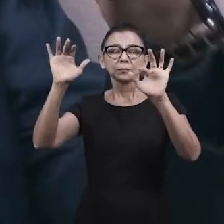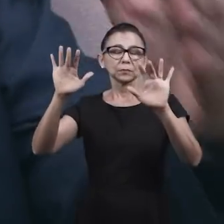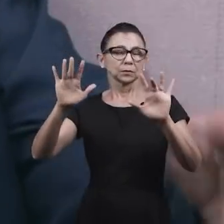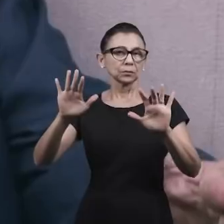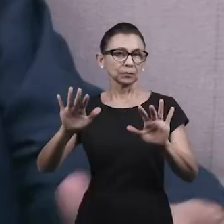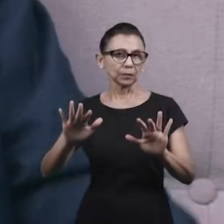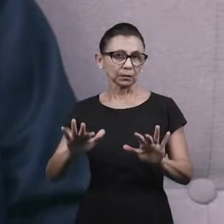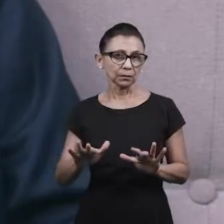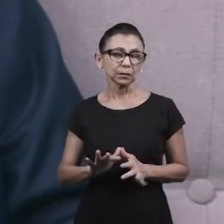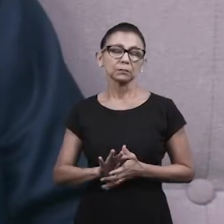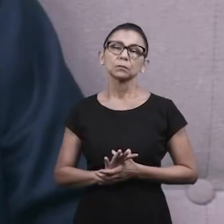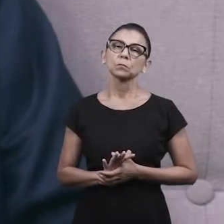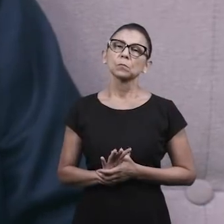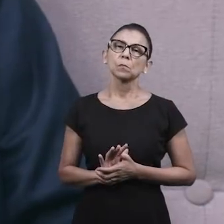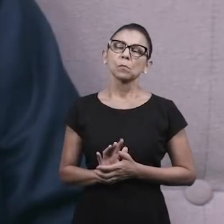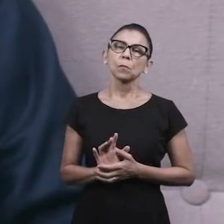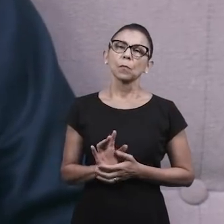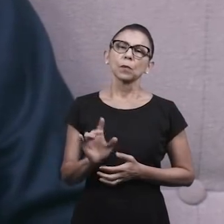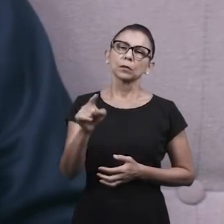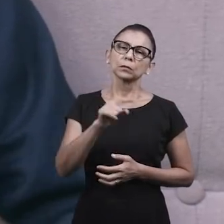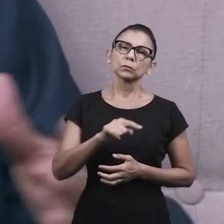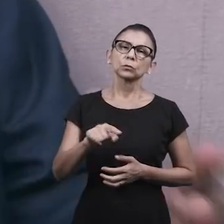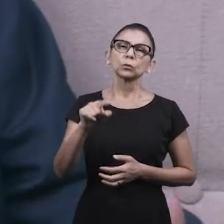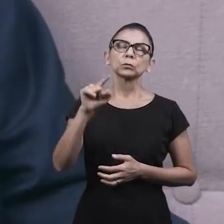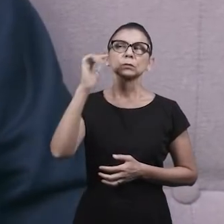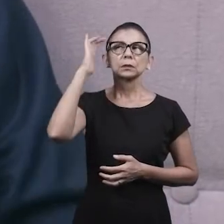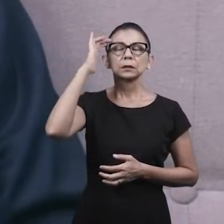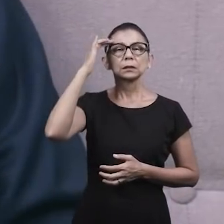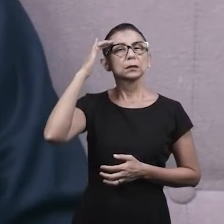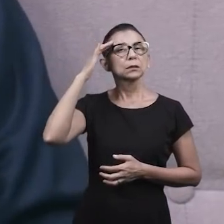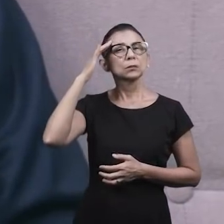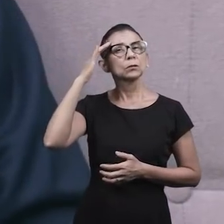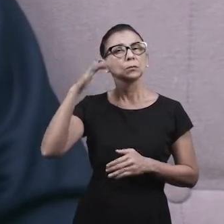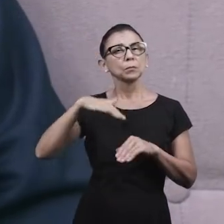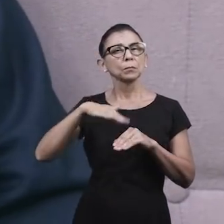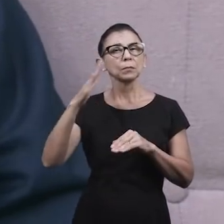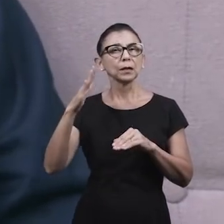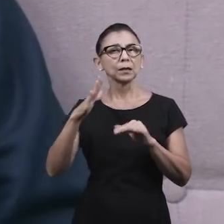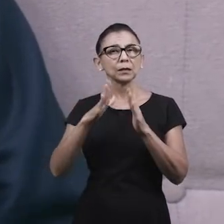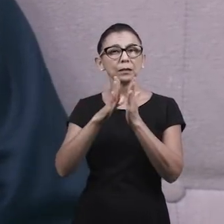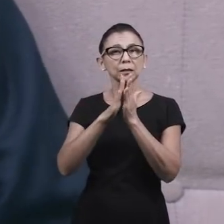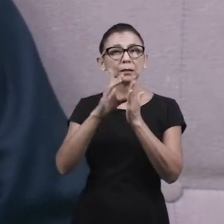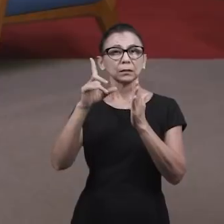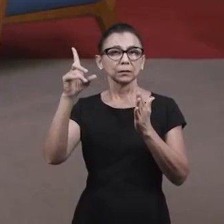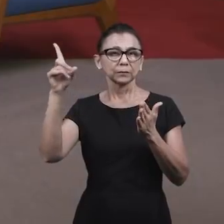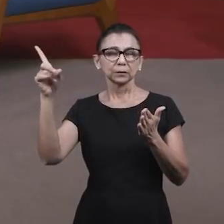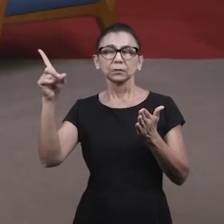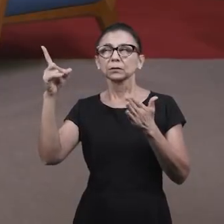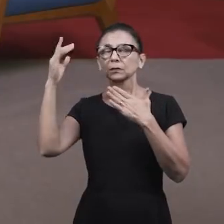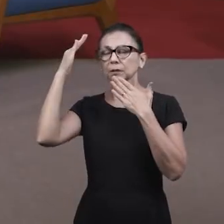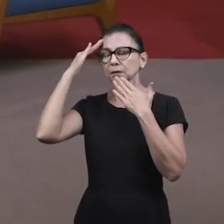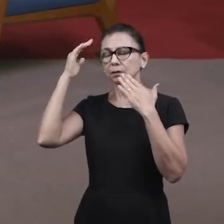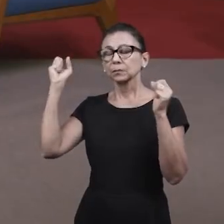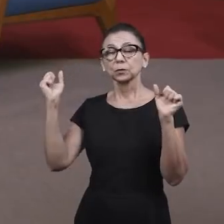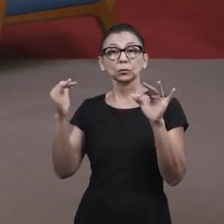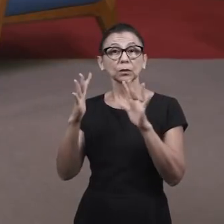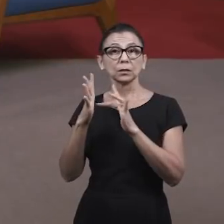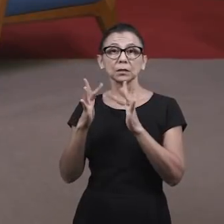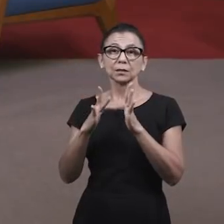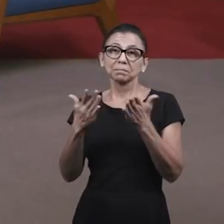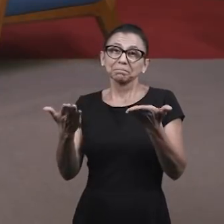Para nós, um momento assim de comunhão, né, de edificação. E quando nós recebemos